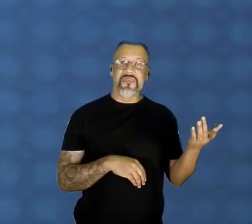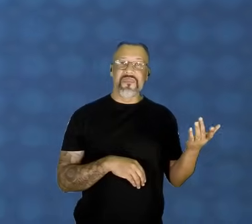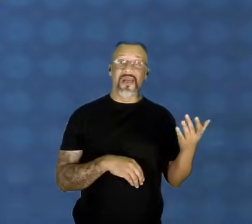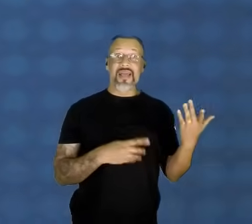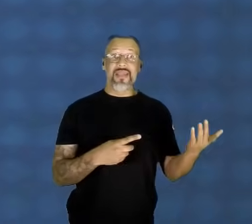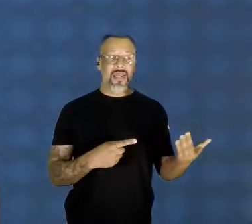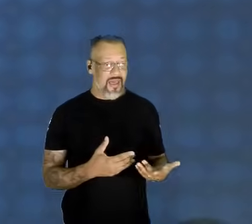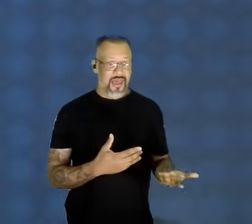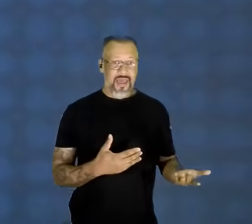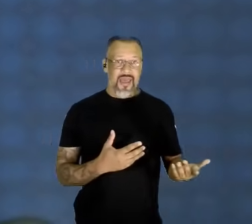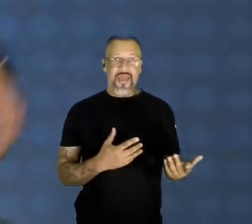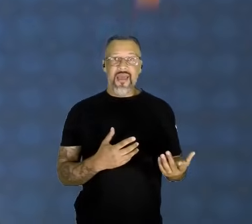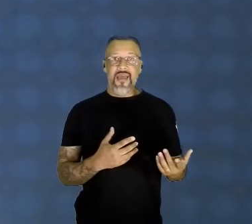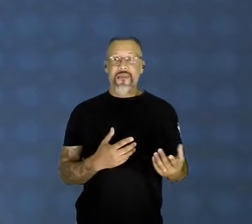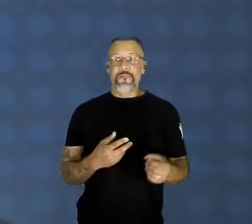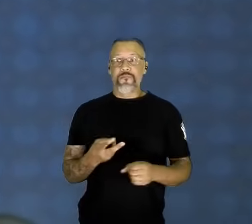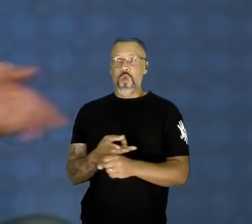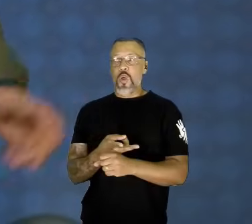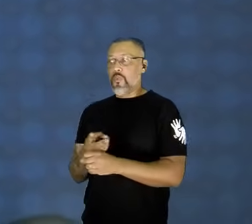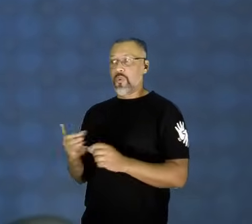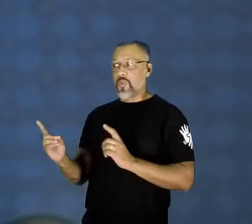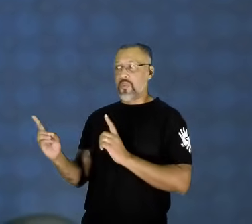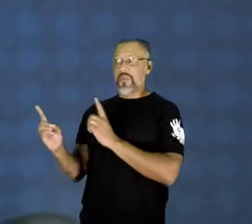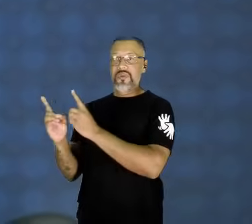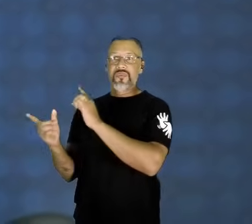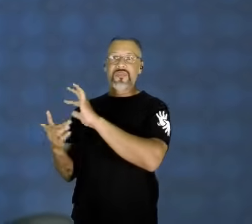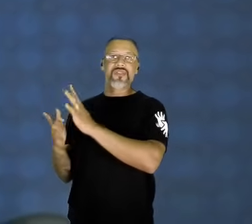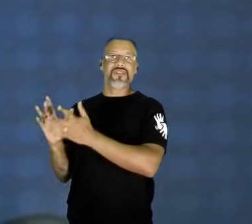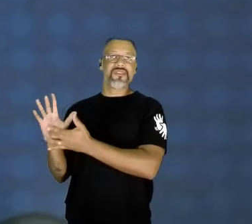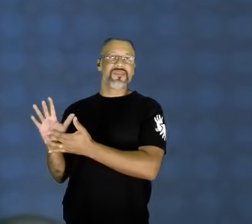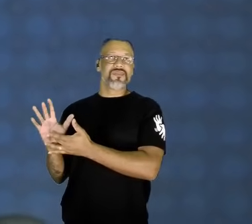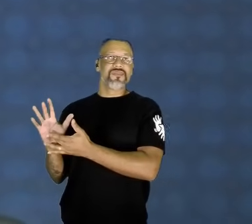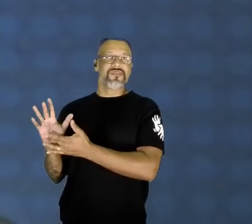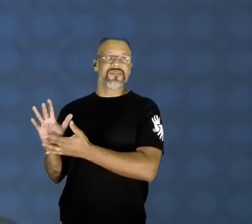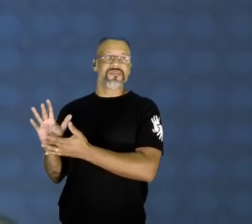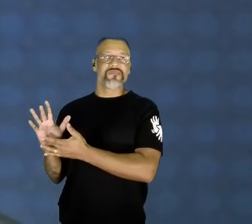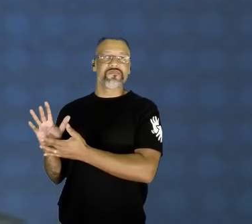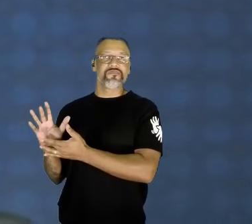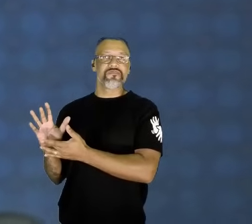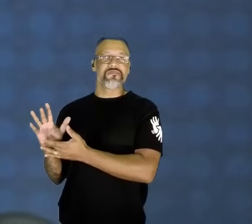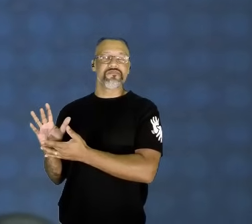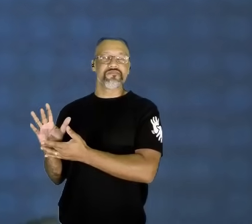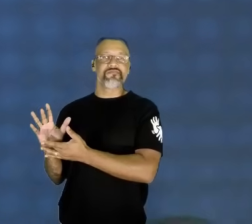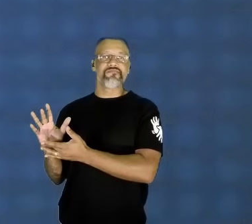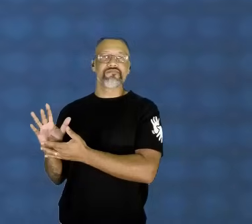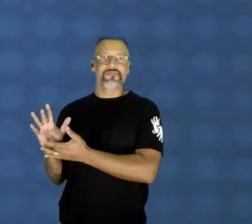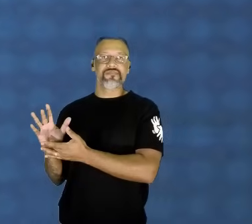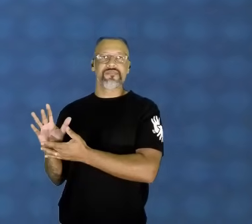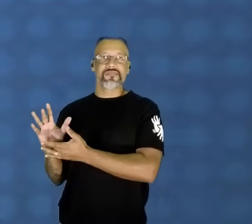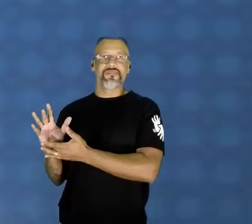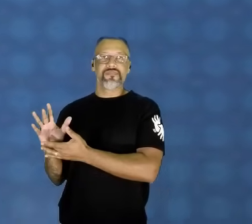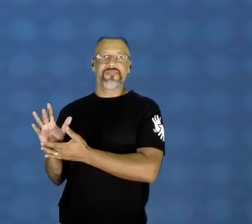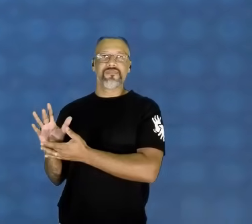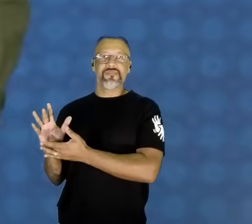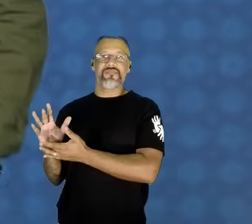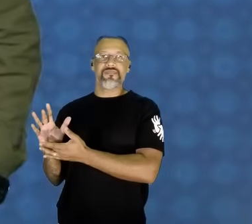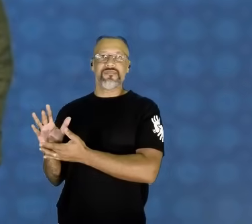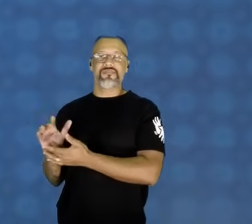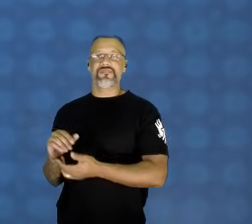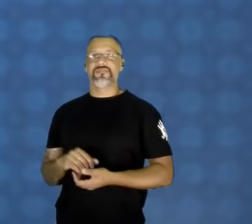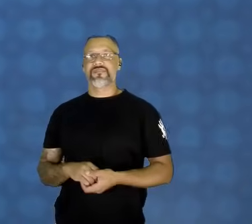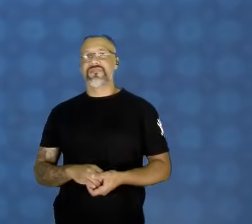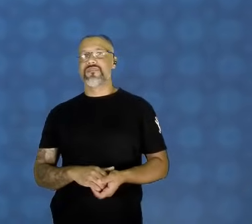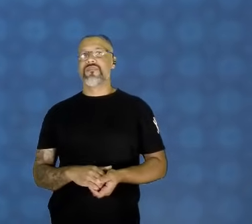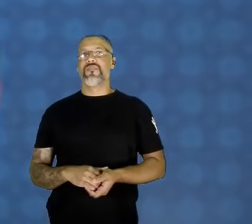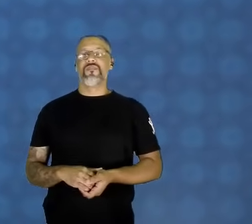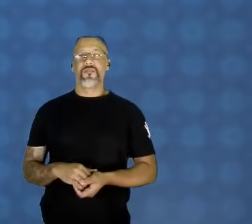Jesus. Então eu pergunto para você, esse demônio na casa dela era uma bênção ou uma maldição? Para fazer o que aconteceu foi uma bênção. Eu quero